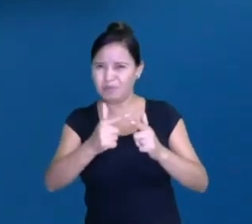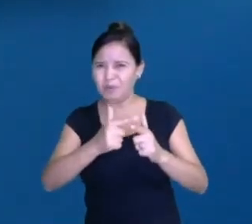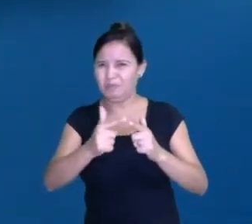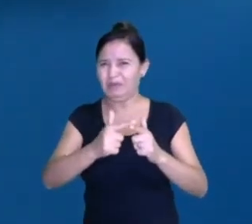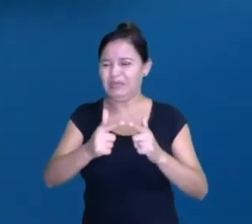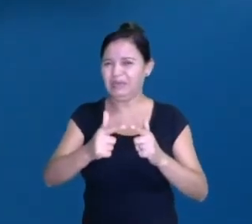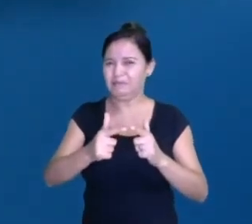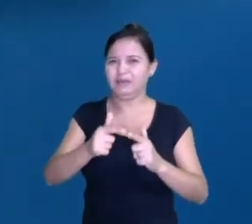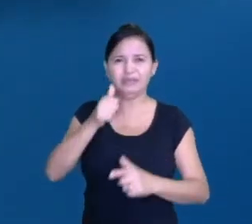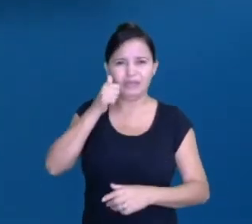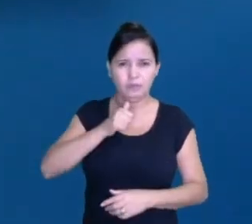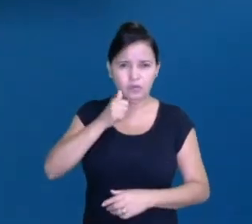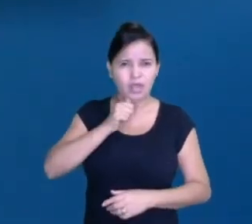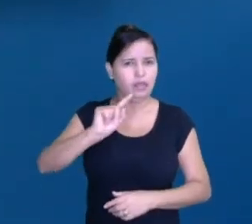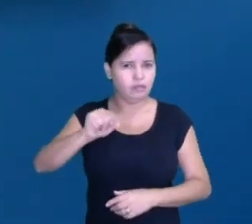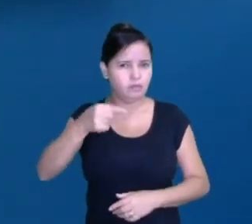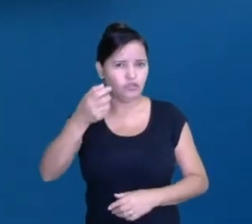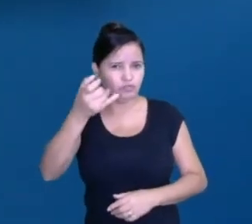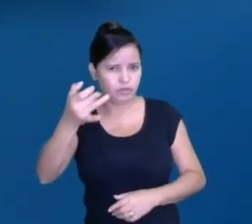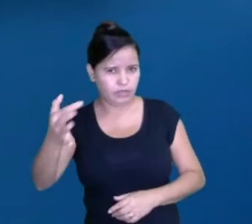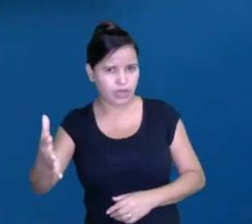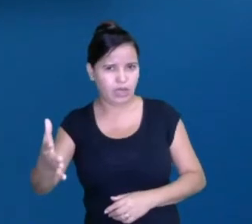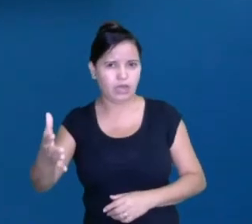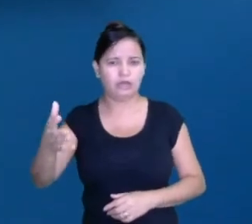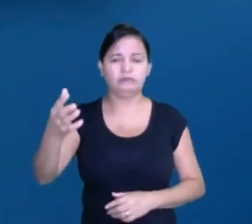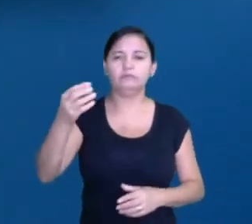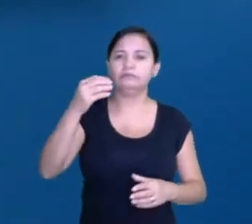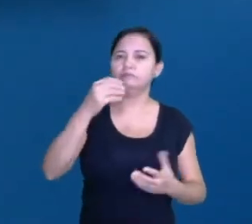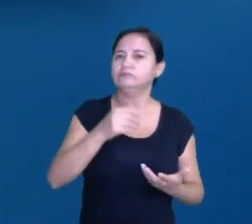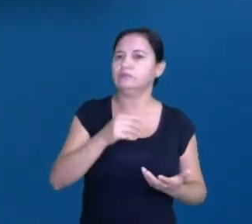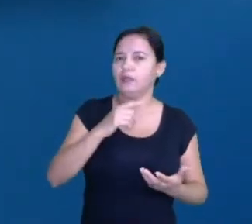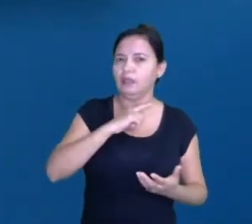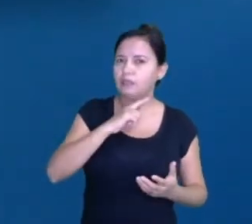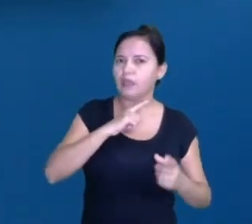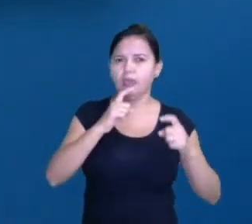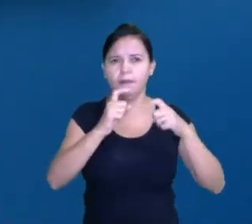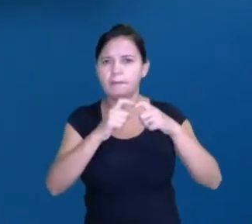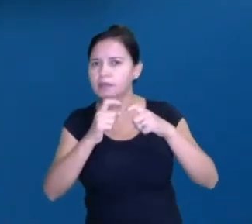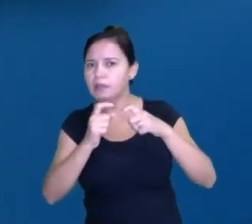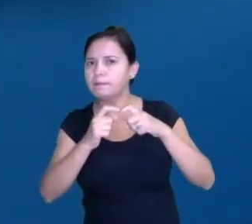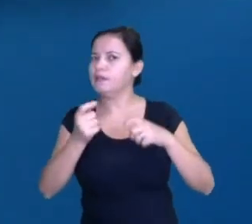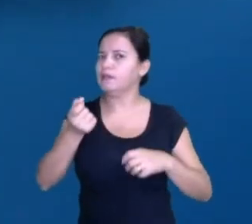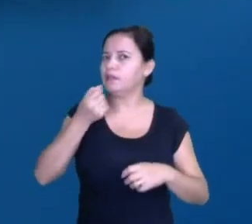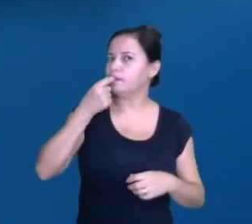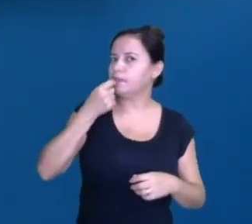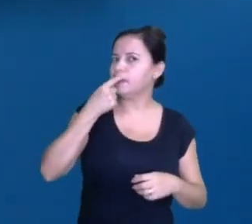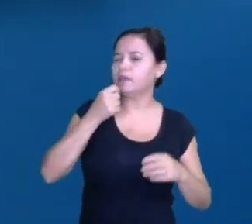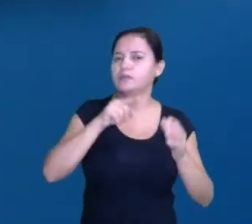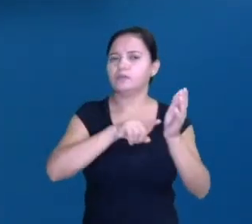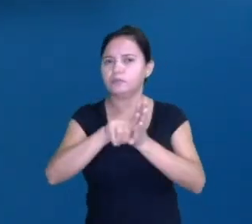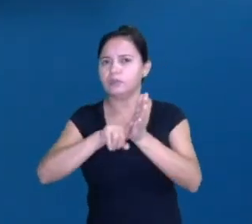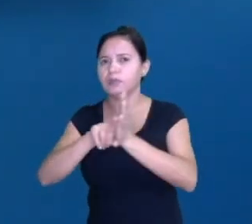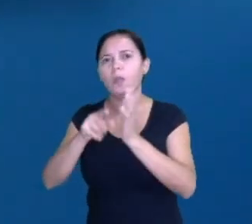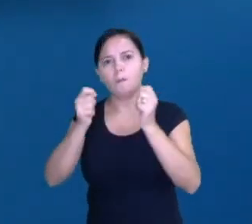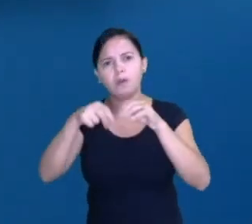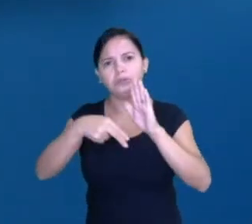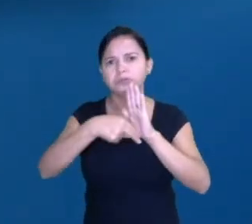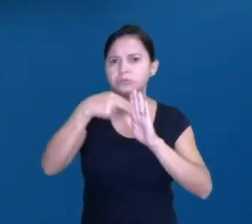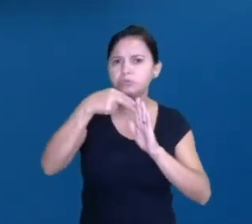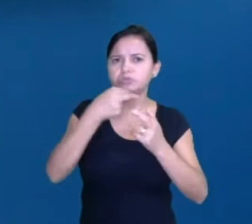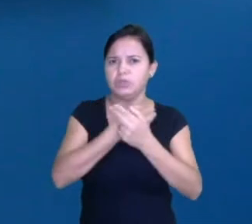nesse tecido que tem tratamento, não só com o uso de medicamentos, mas também com um tipo de cirurgia à base